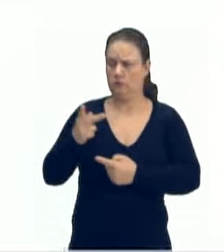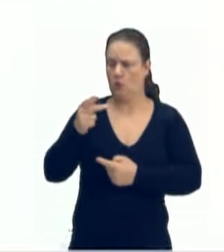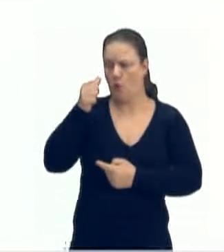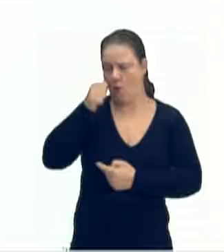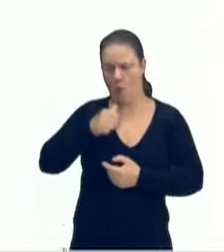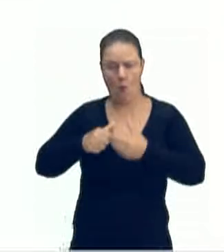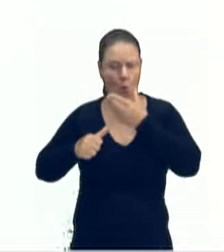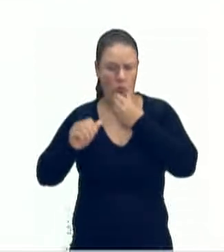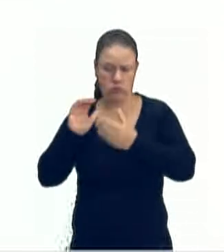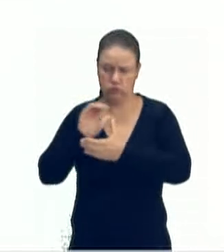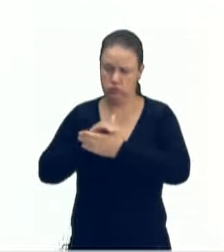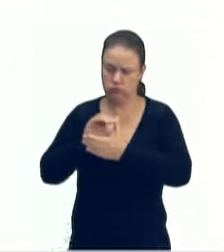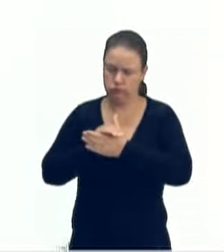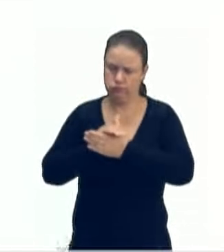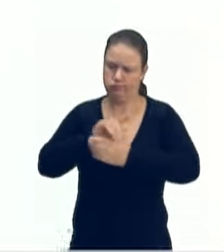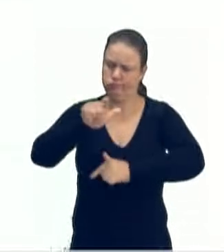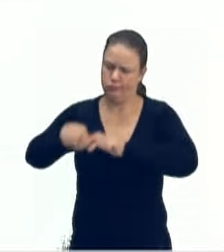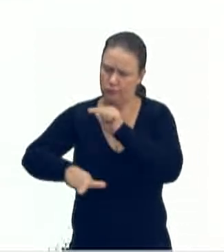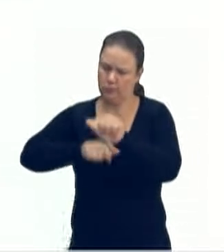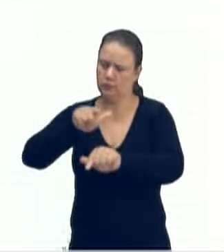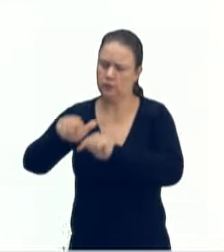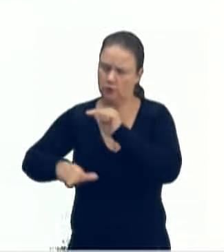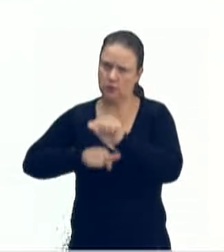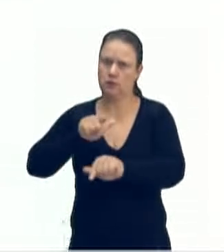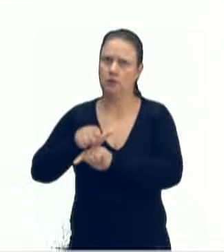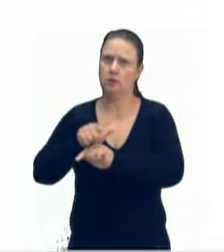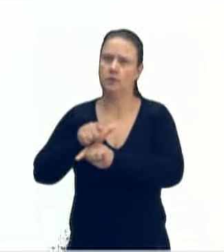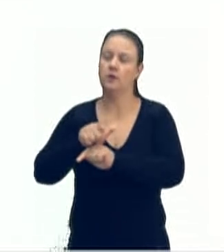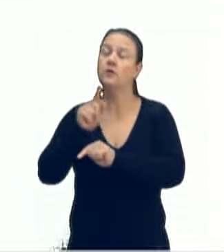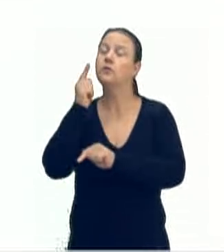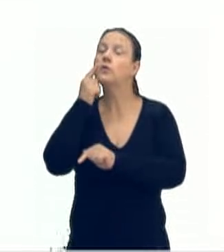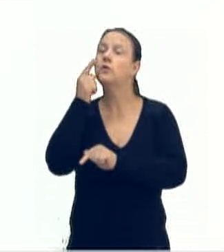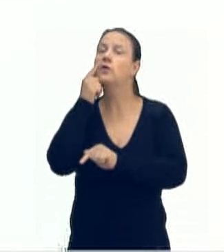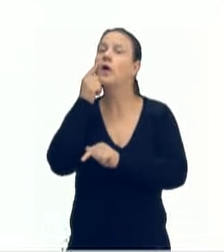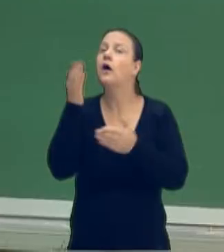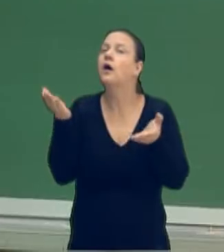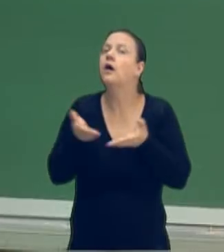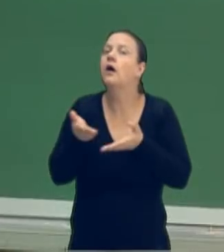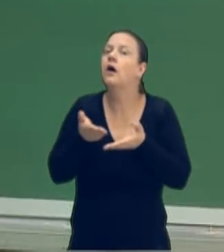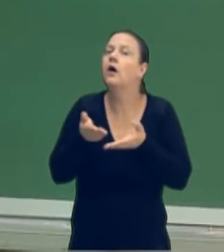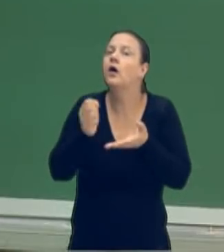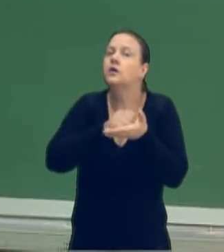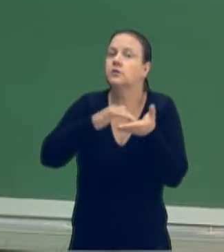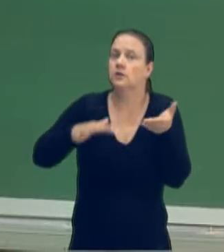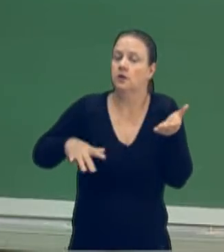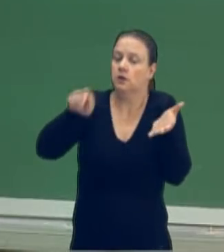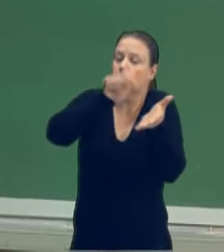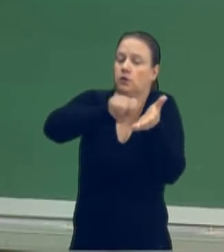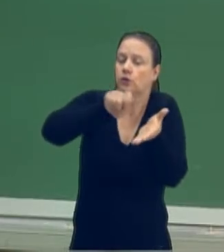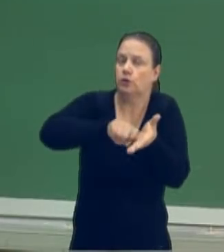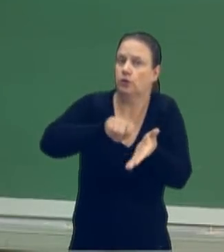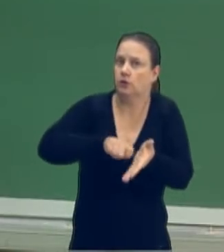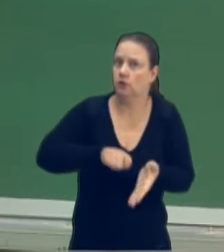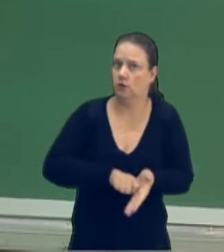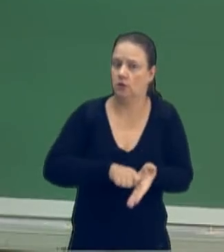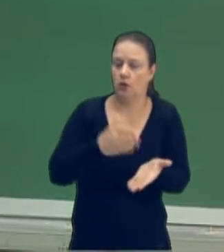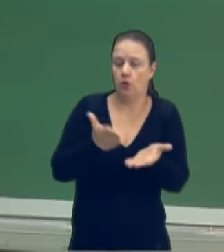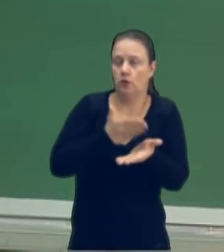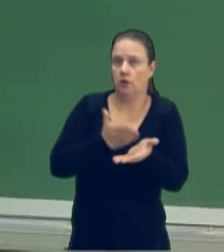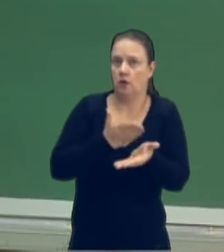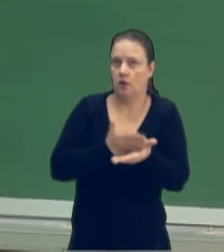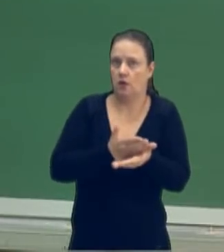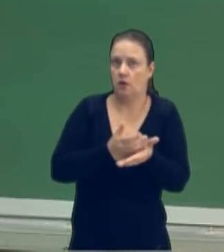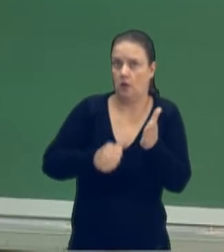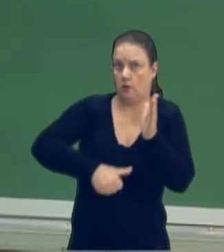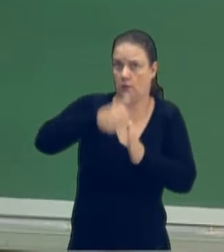estão colhendo, portanto, ela é de 1400. Descrevam essa imagem no caderno, para que nós possamos fazer a